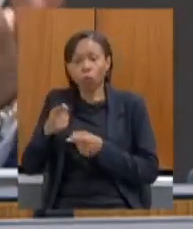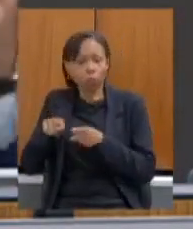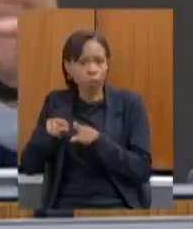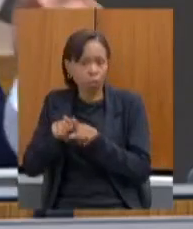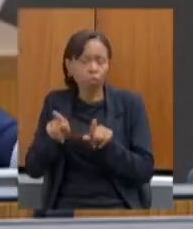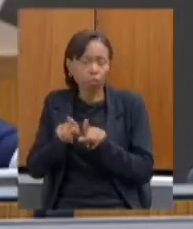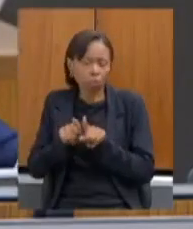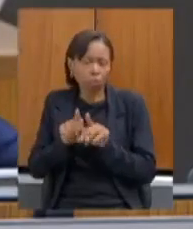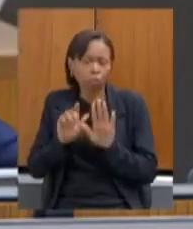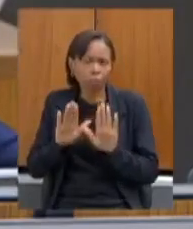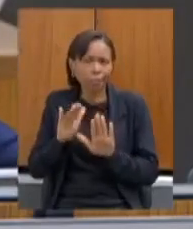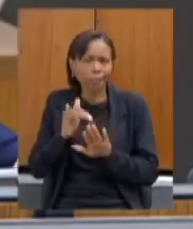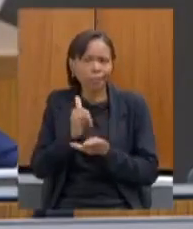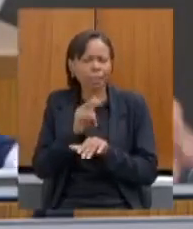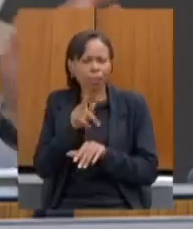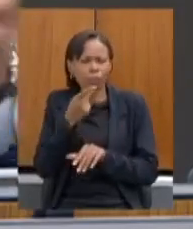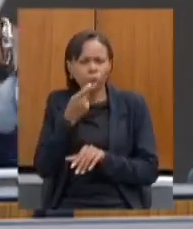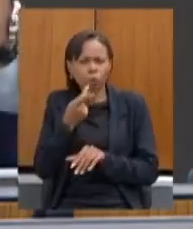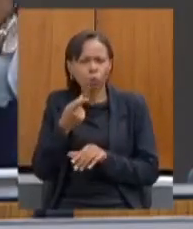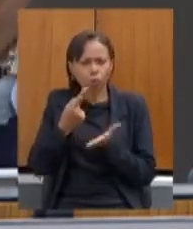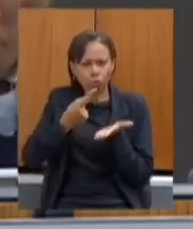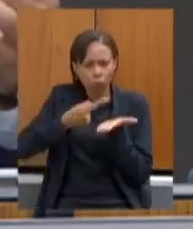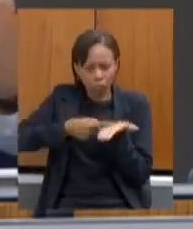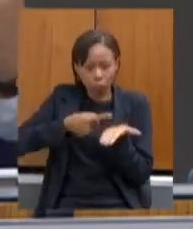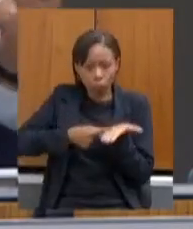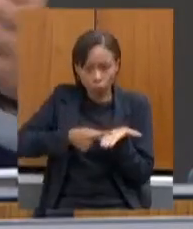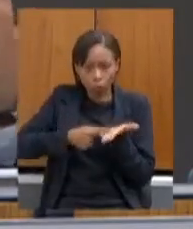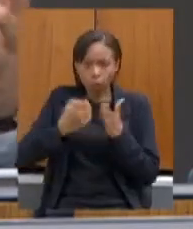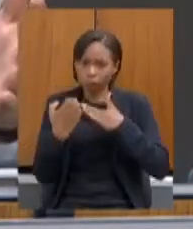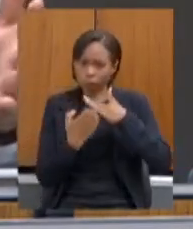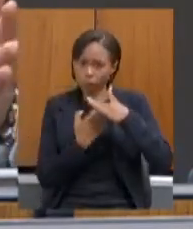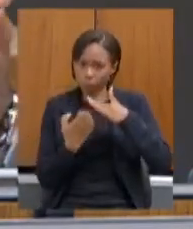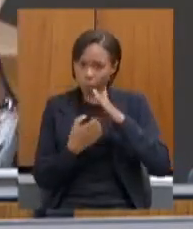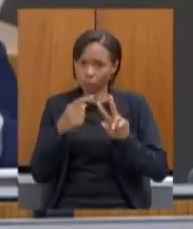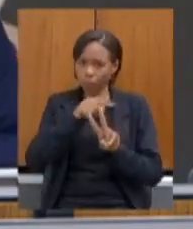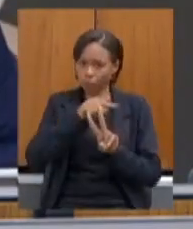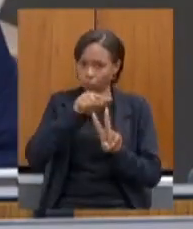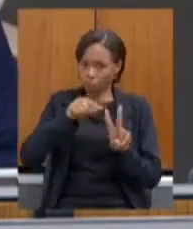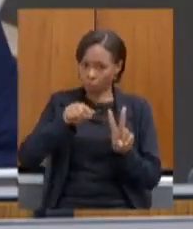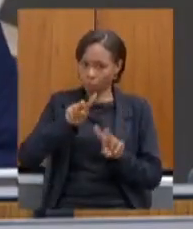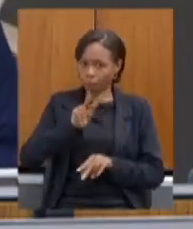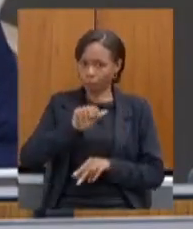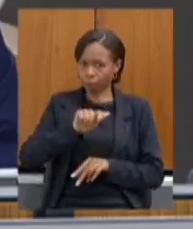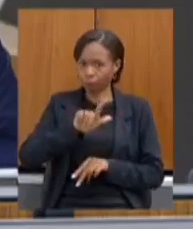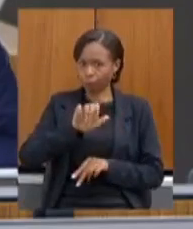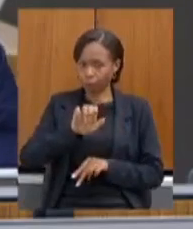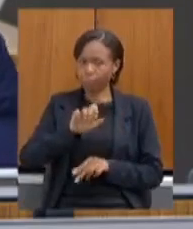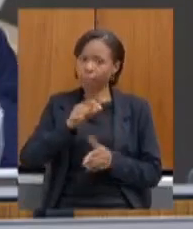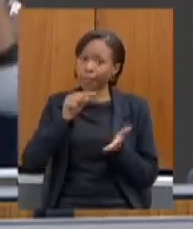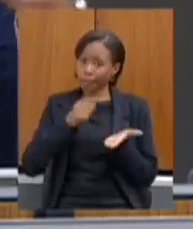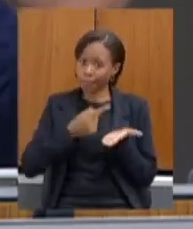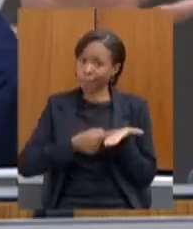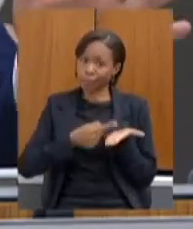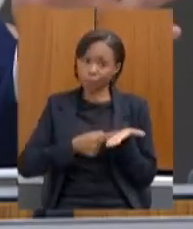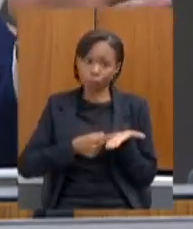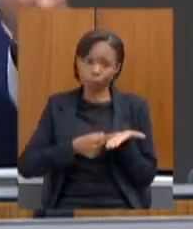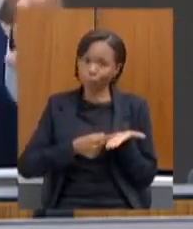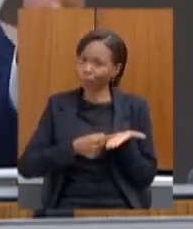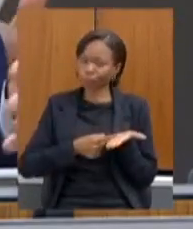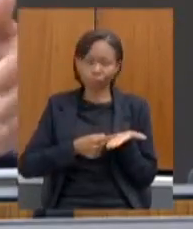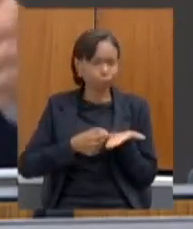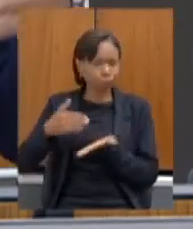e o senhor citou aí o Acordo da Vale, e este é um acordo que, confesso ao senhor, que a Secretaria de Governo ainda não está